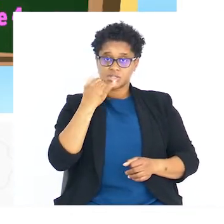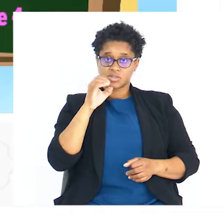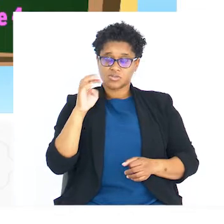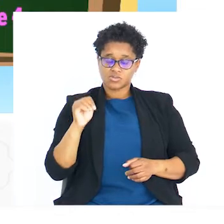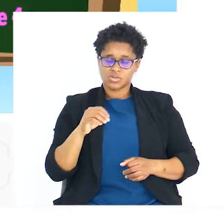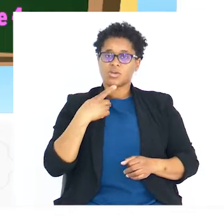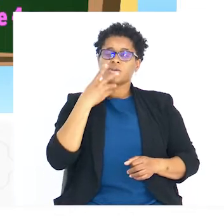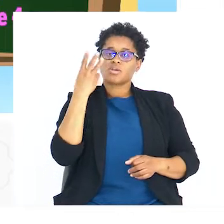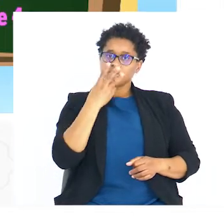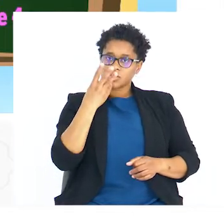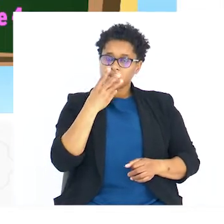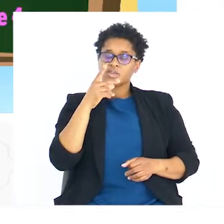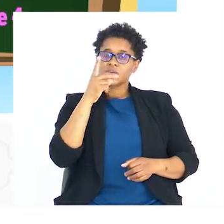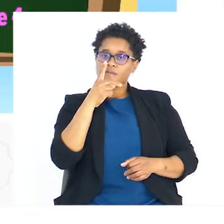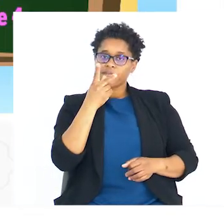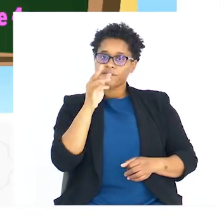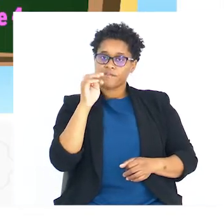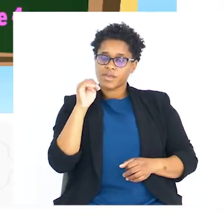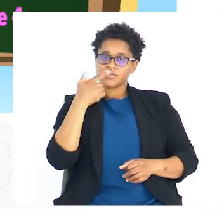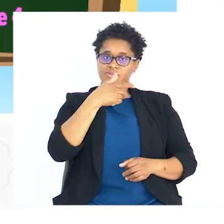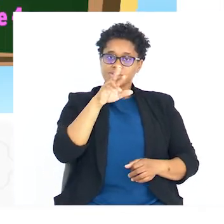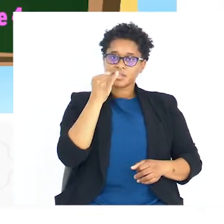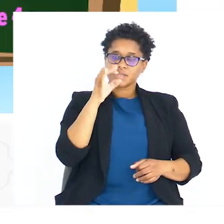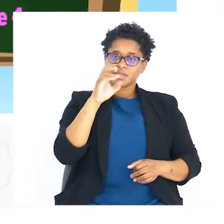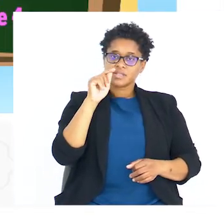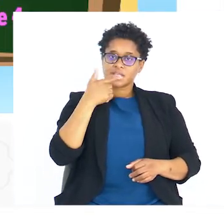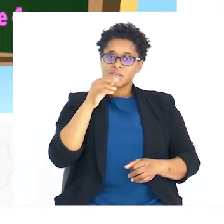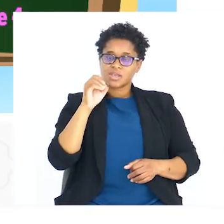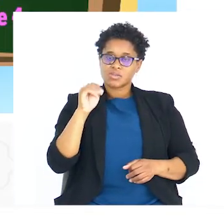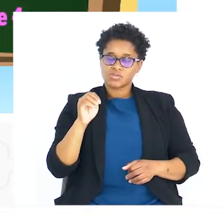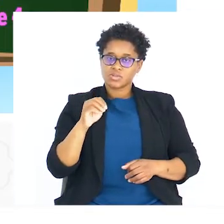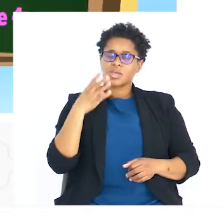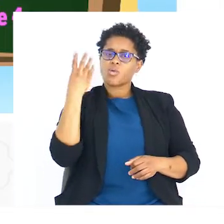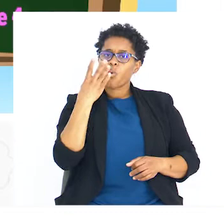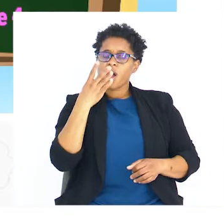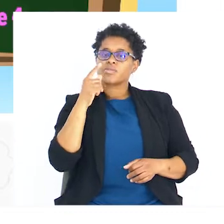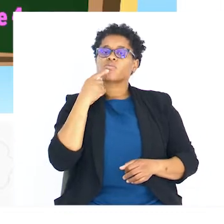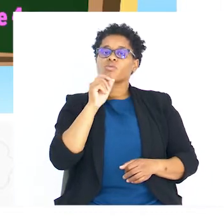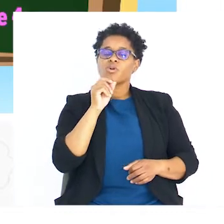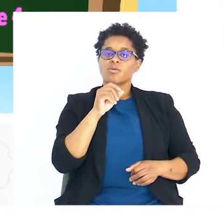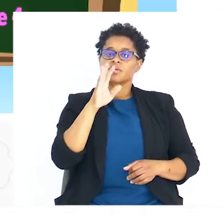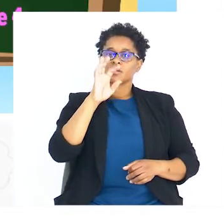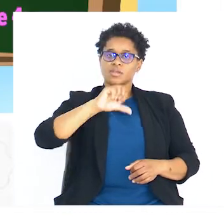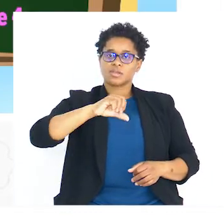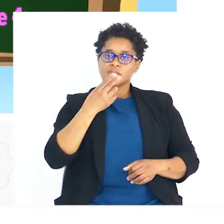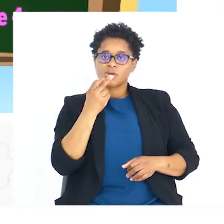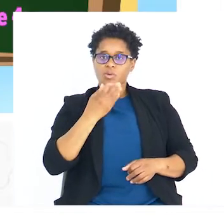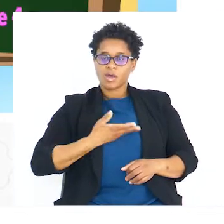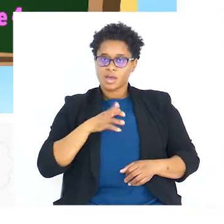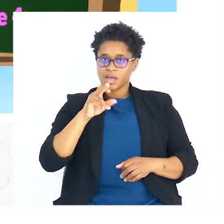3 versos, tercetos. E com 4, damos o nome de